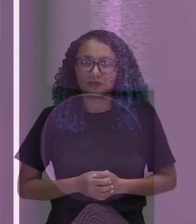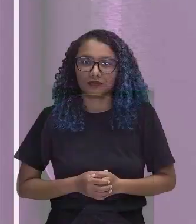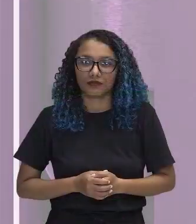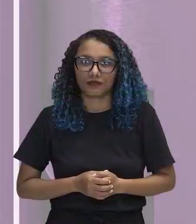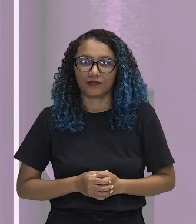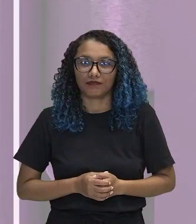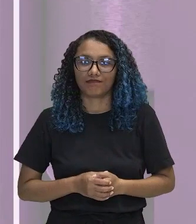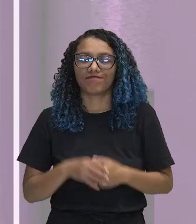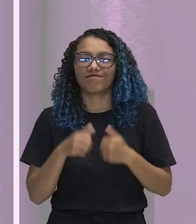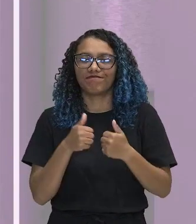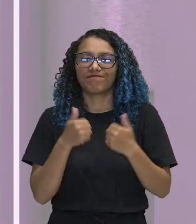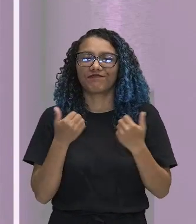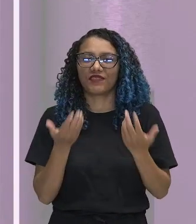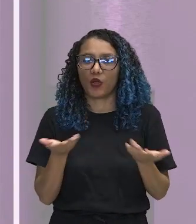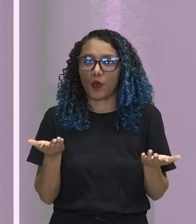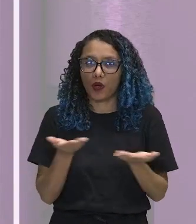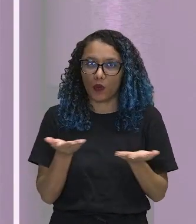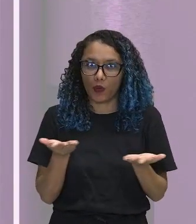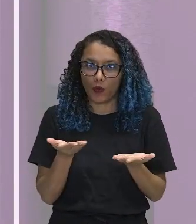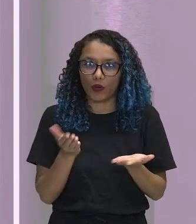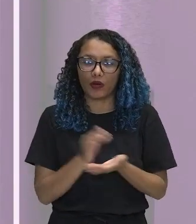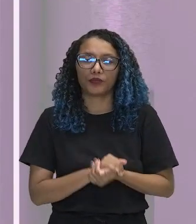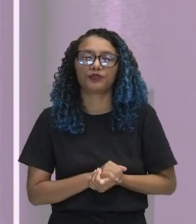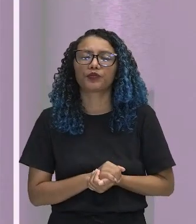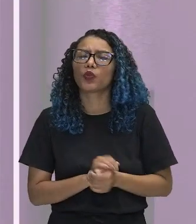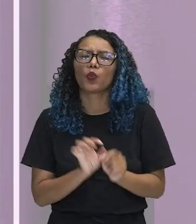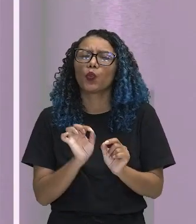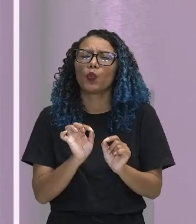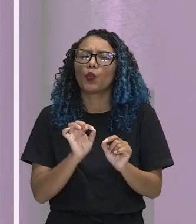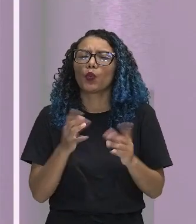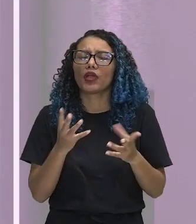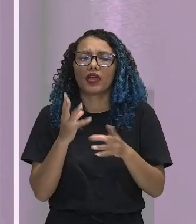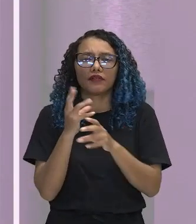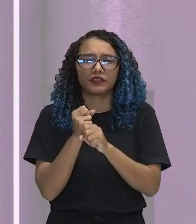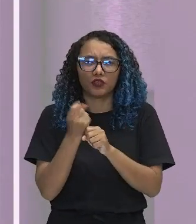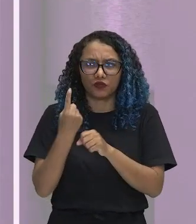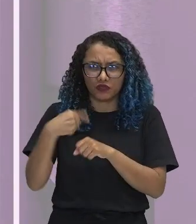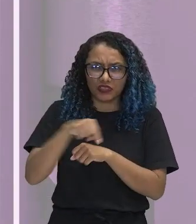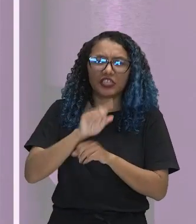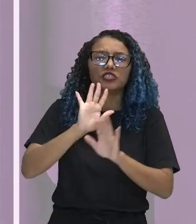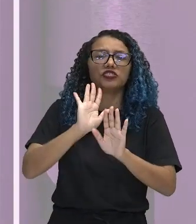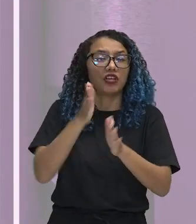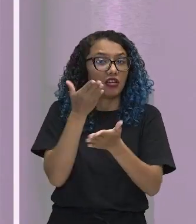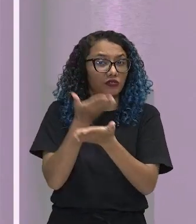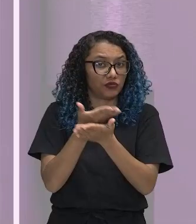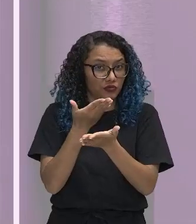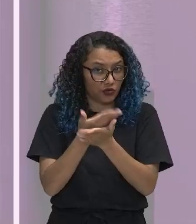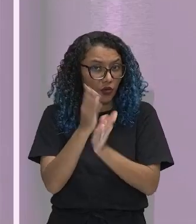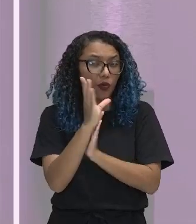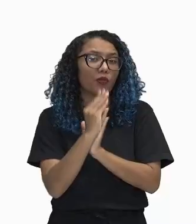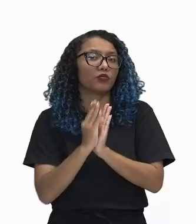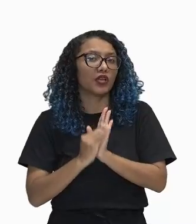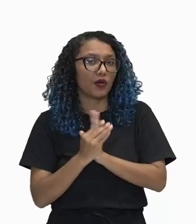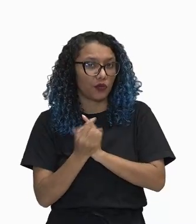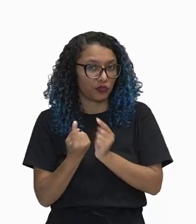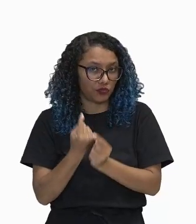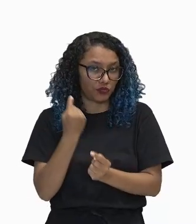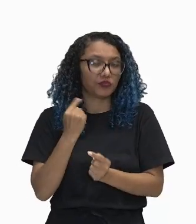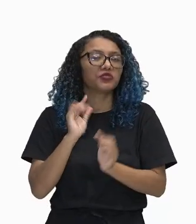Beleza, pessoal. Então, a gente vai verificar agora aqui a revisão do que vocês estudaram nessa nossa unidade, tá bom? Então, vamos aqui para a tela, olha